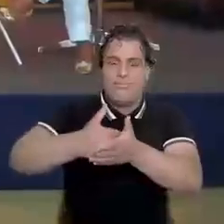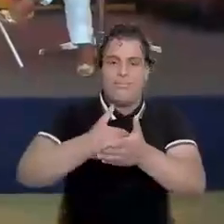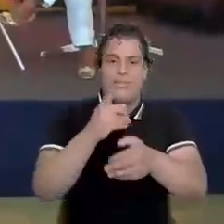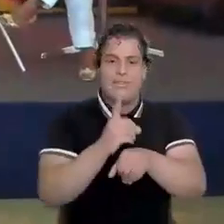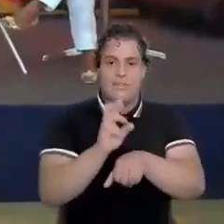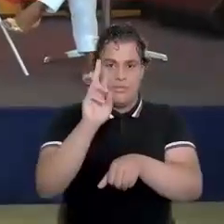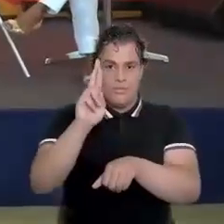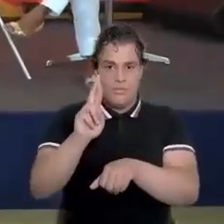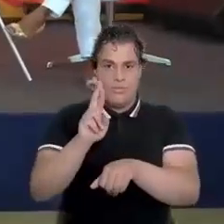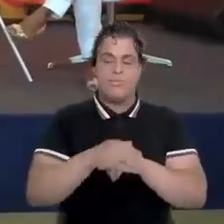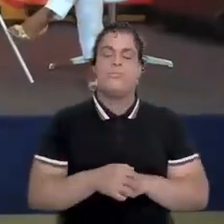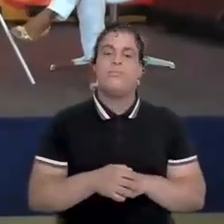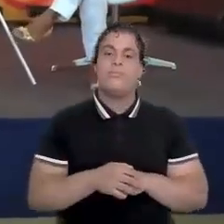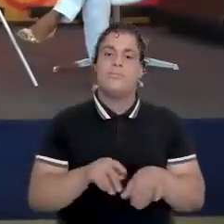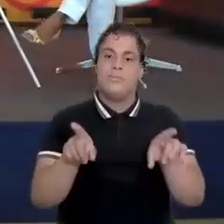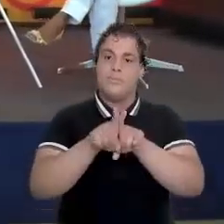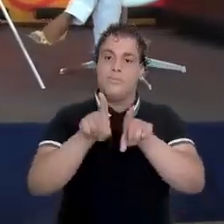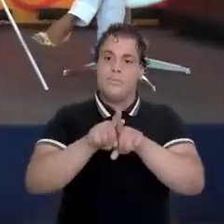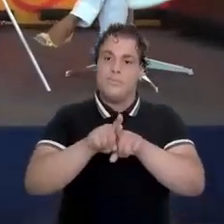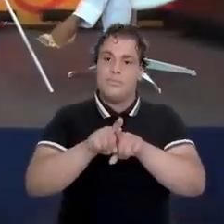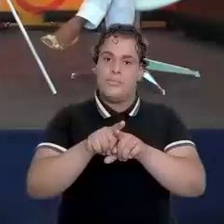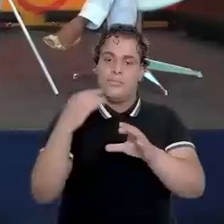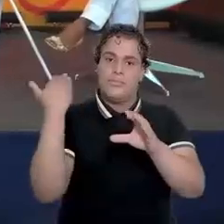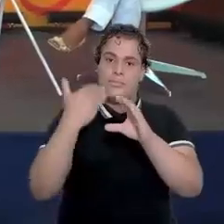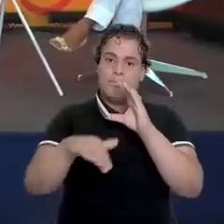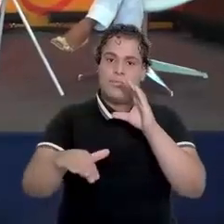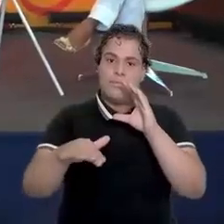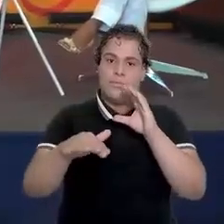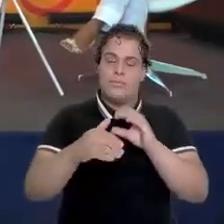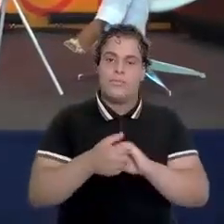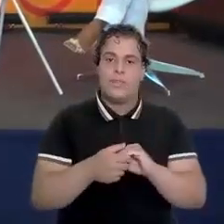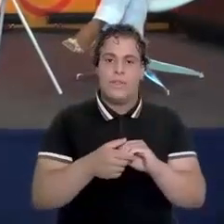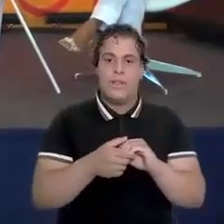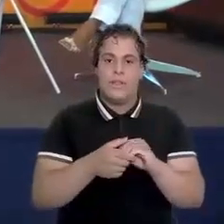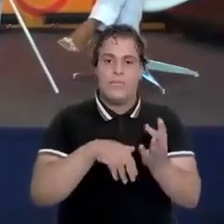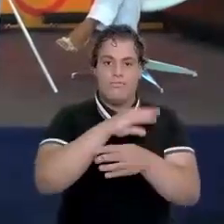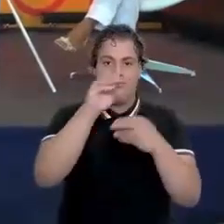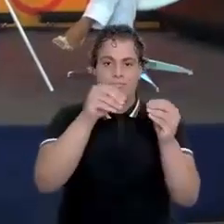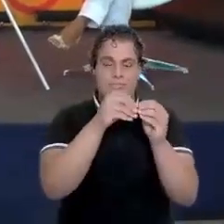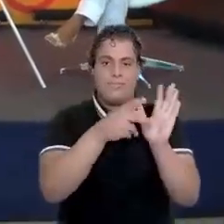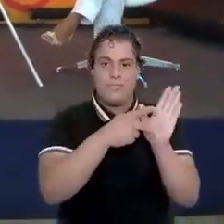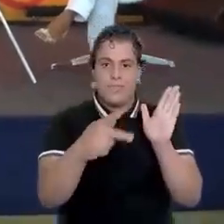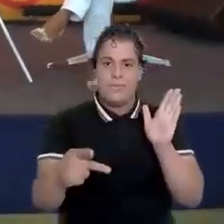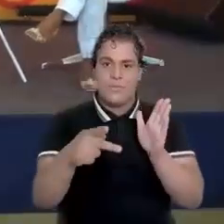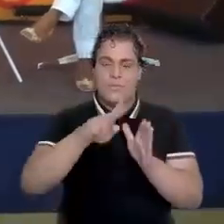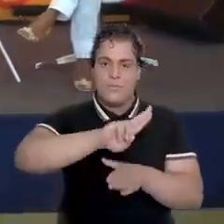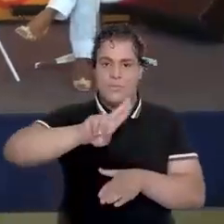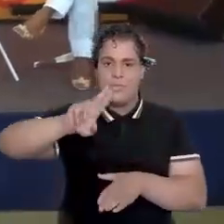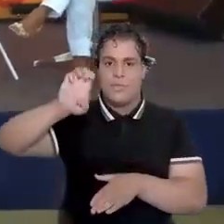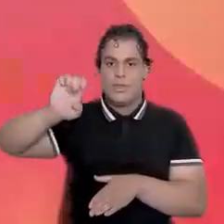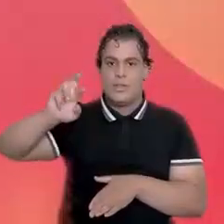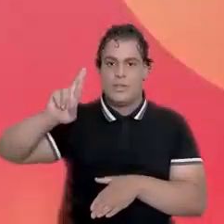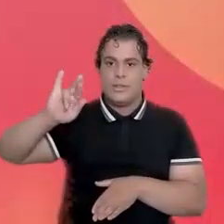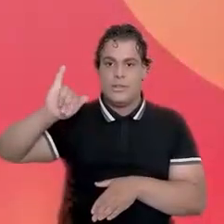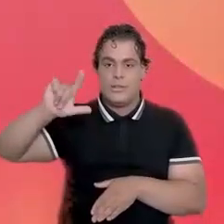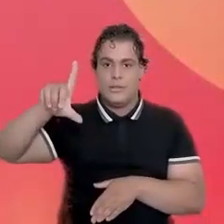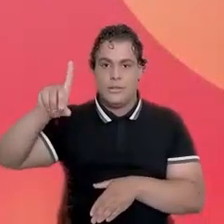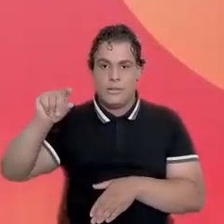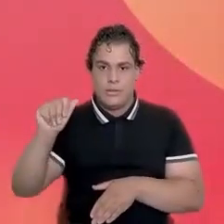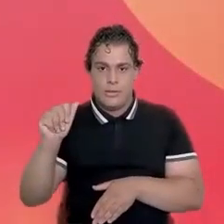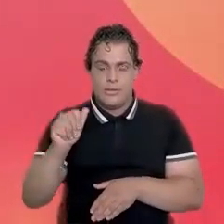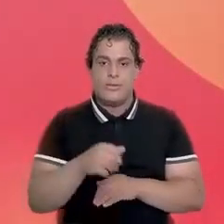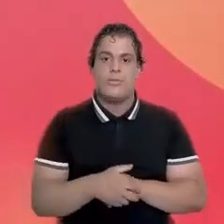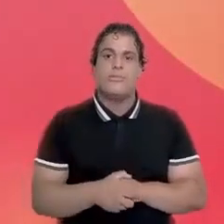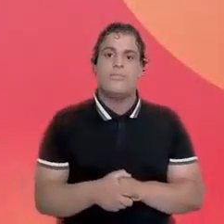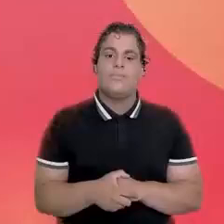Erilda Marques, uma mulher negra que possui cabelos ondulados e castanhos, cujo comprimento lhe vai até as orelhas. Ela traja bata